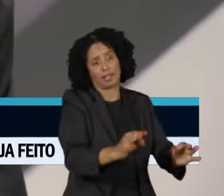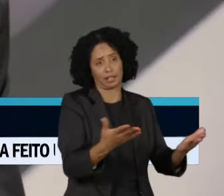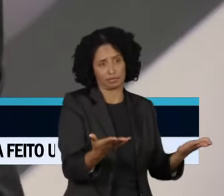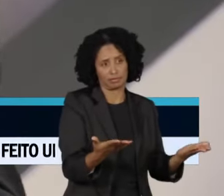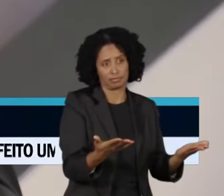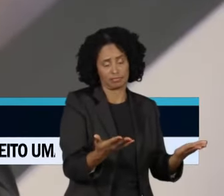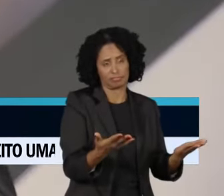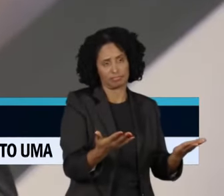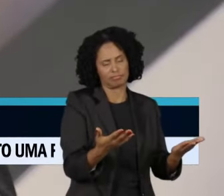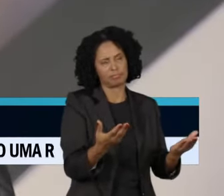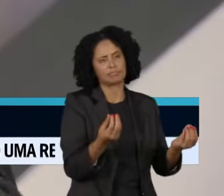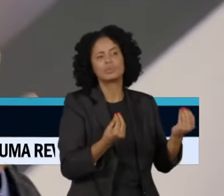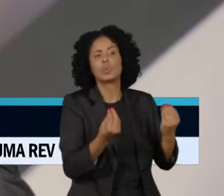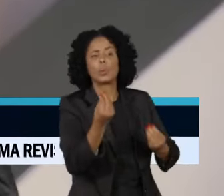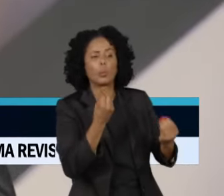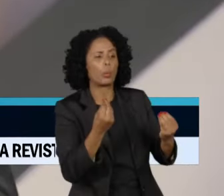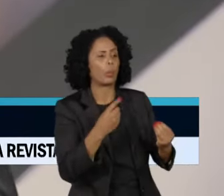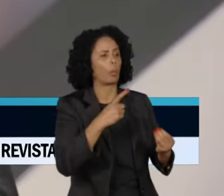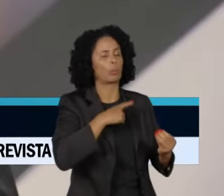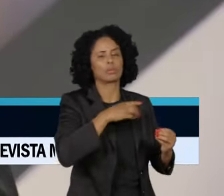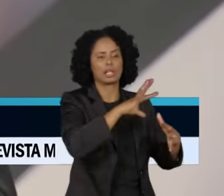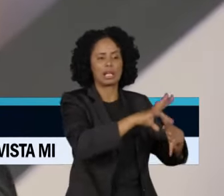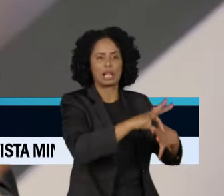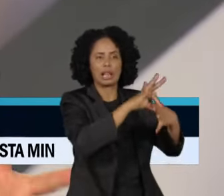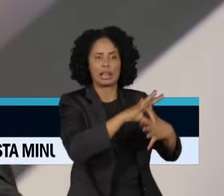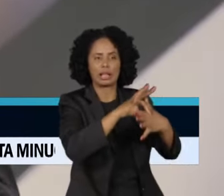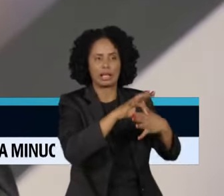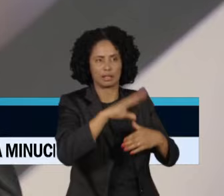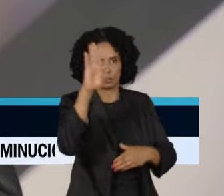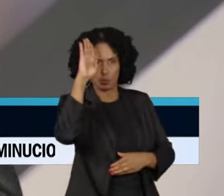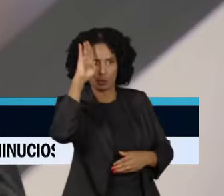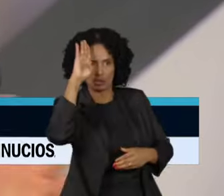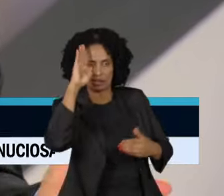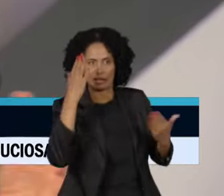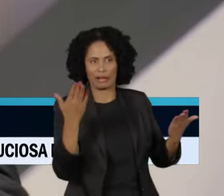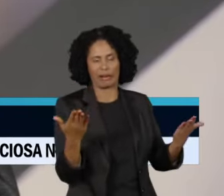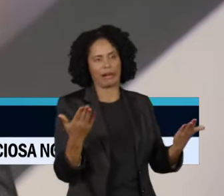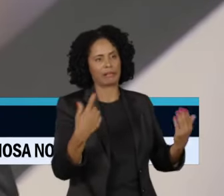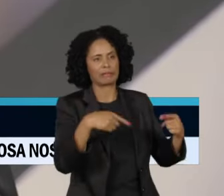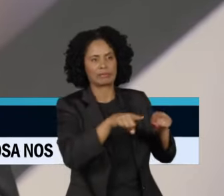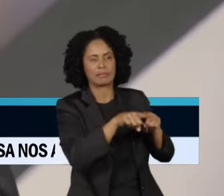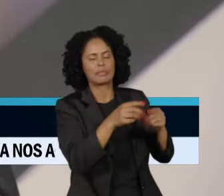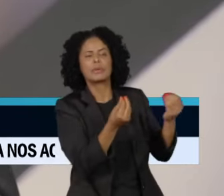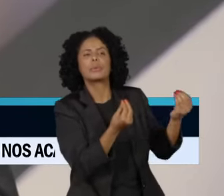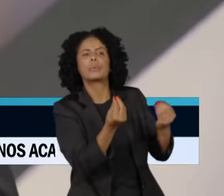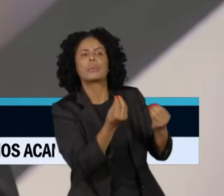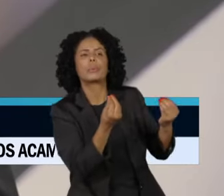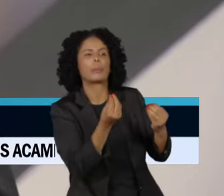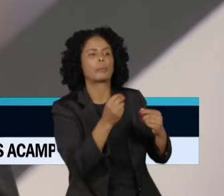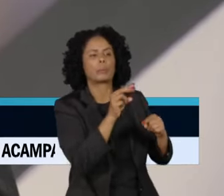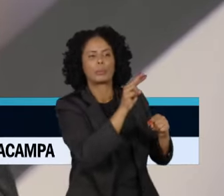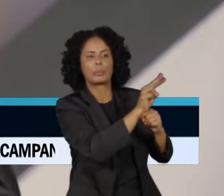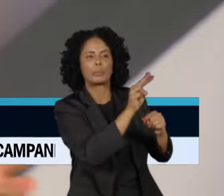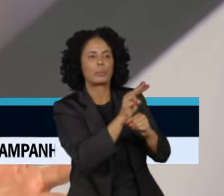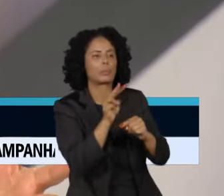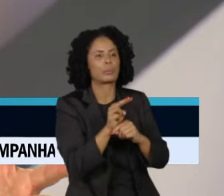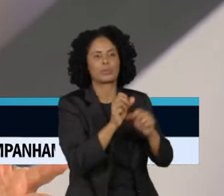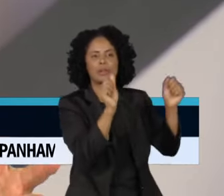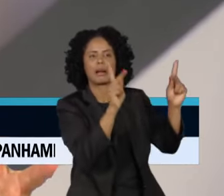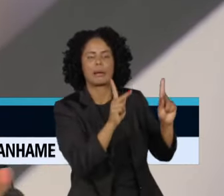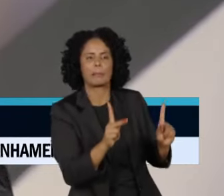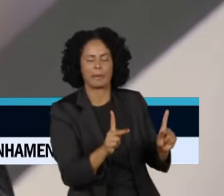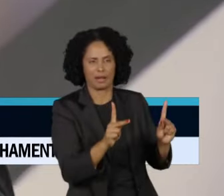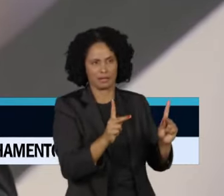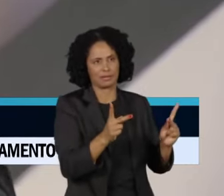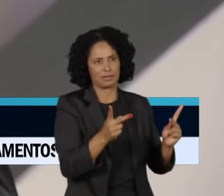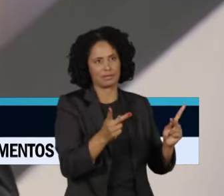exército, marinha e aeronáutica, principalmente exército, não cuidaram de possibilitar a tranquilidade, afastando essas